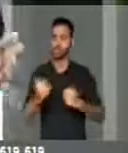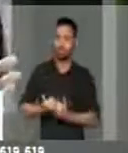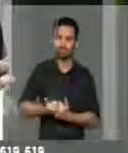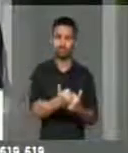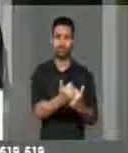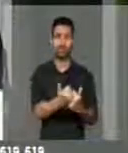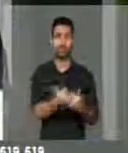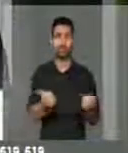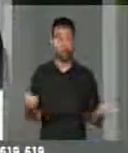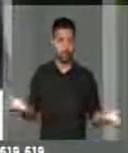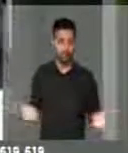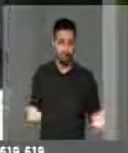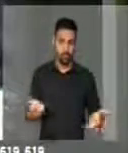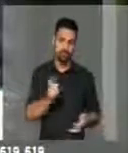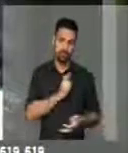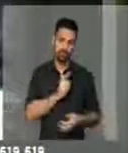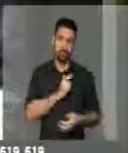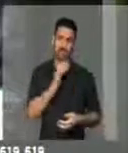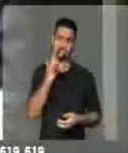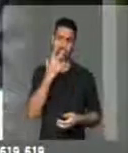nós estamos com em torno de